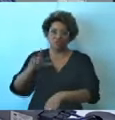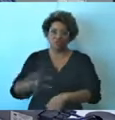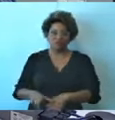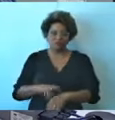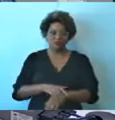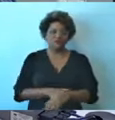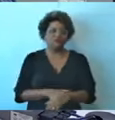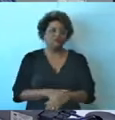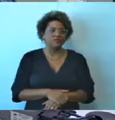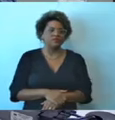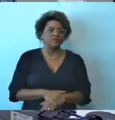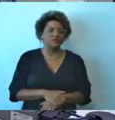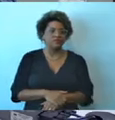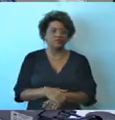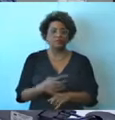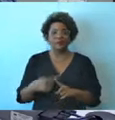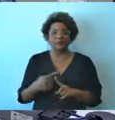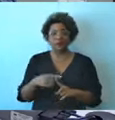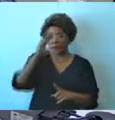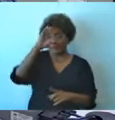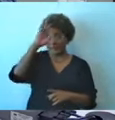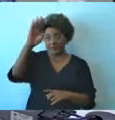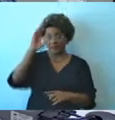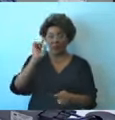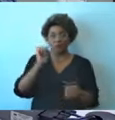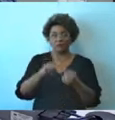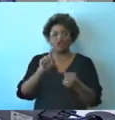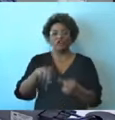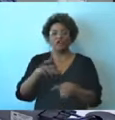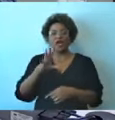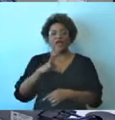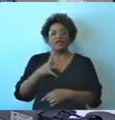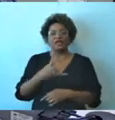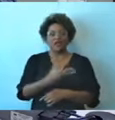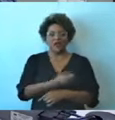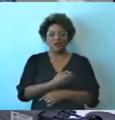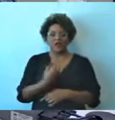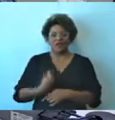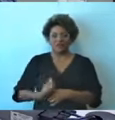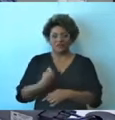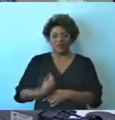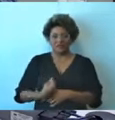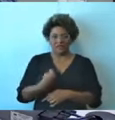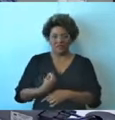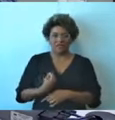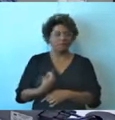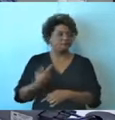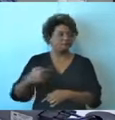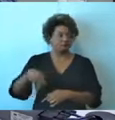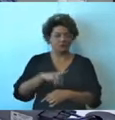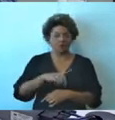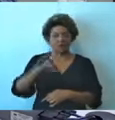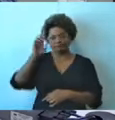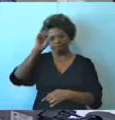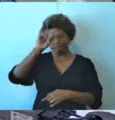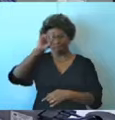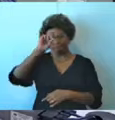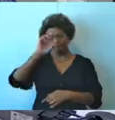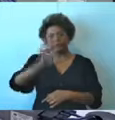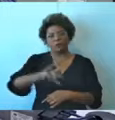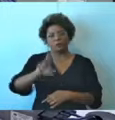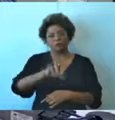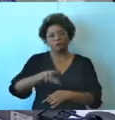preservar as nossas vidas, que estamos todos os dias aí deslocando de motocicleta. Muito obrigado pela presença de todos, parabéns